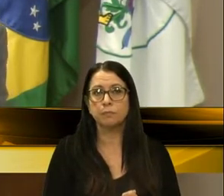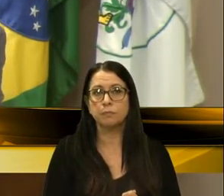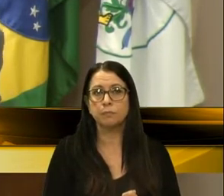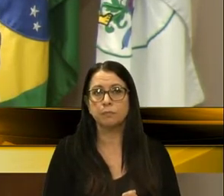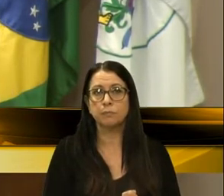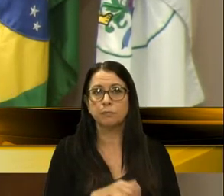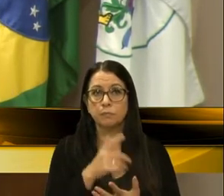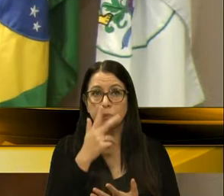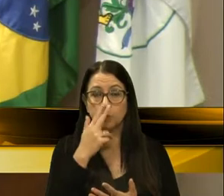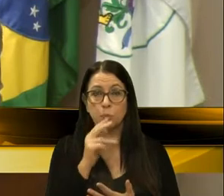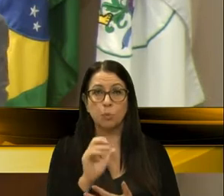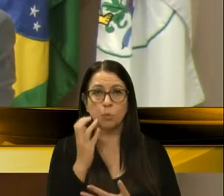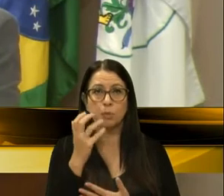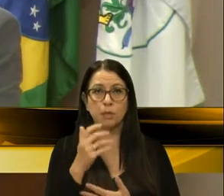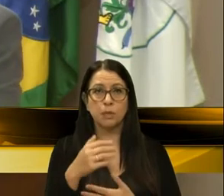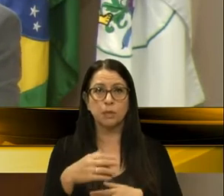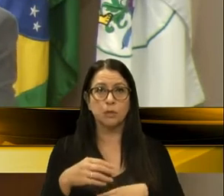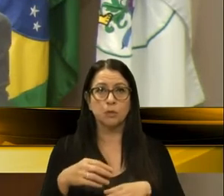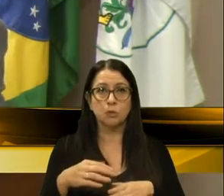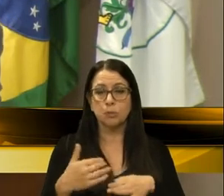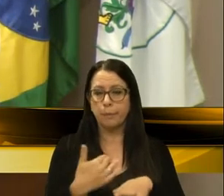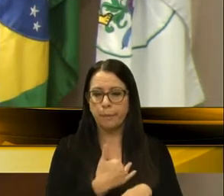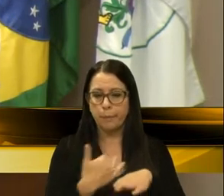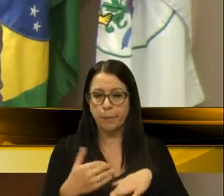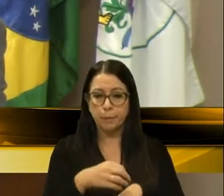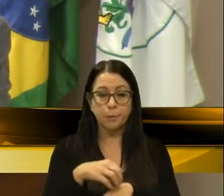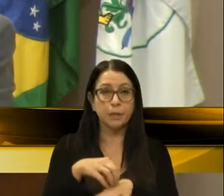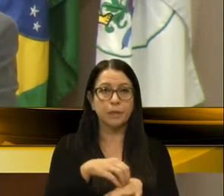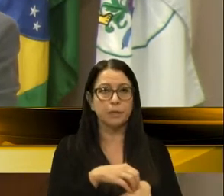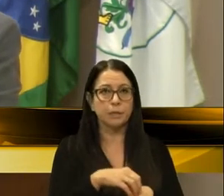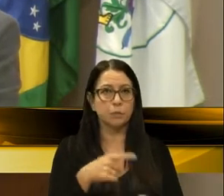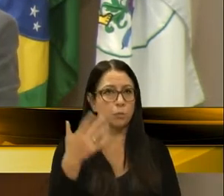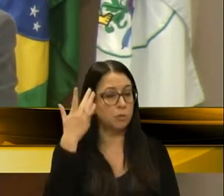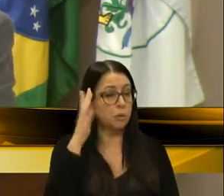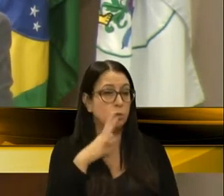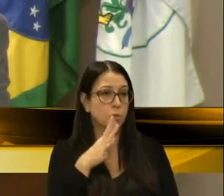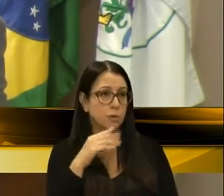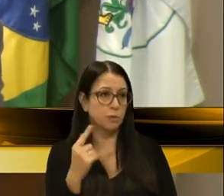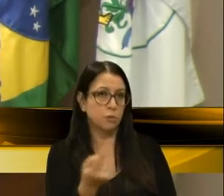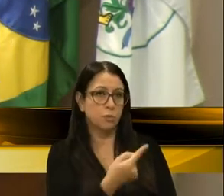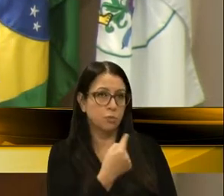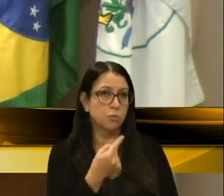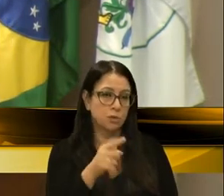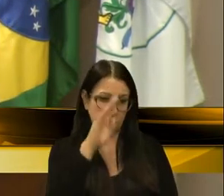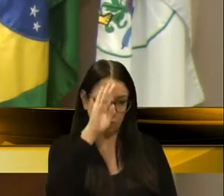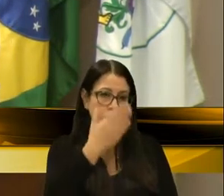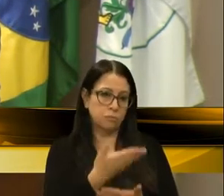assim como acontece no trânsito, né? Não sei se é do conhecimento dos senhores, acredito que sim.